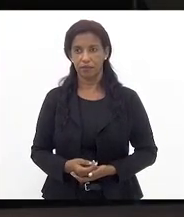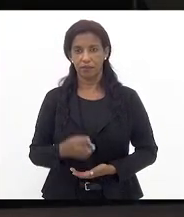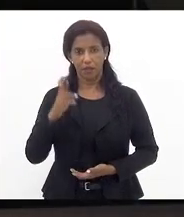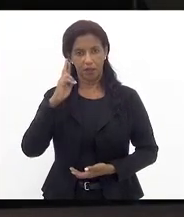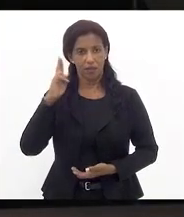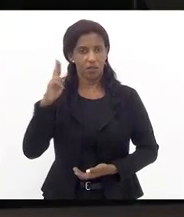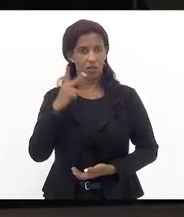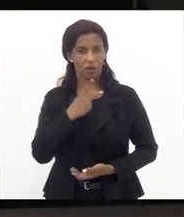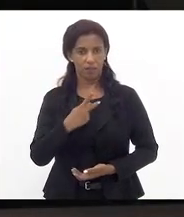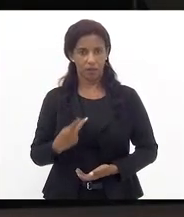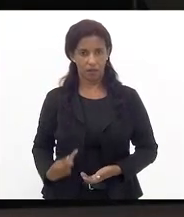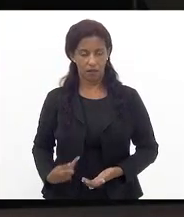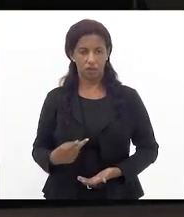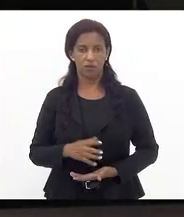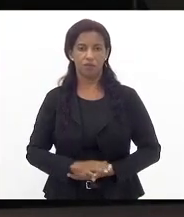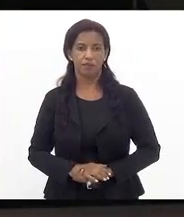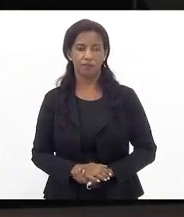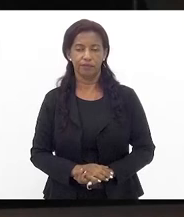Senhora presidente,